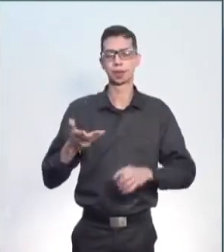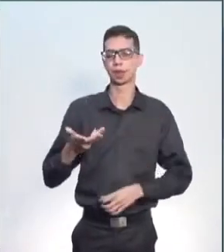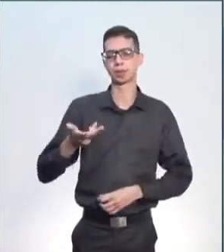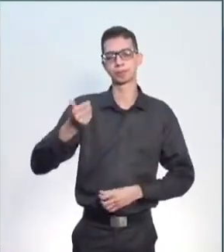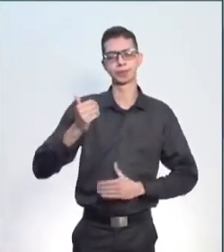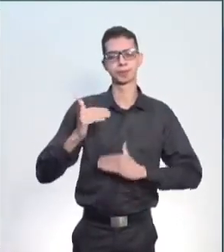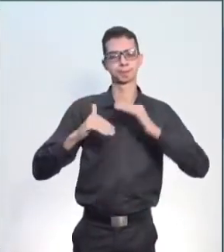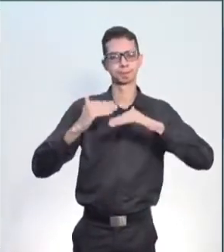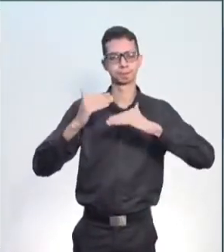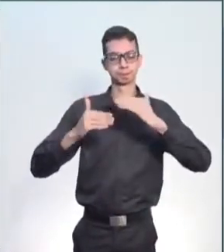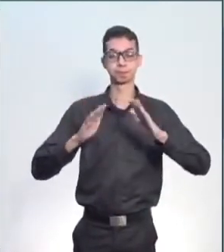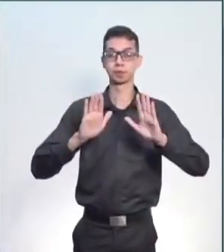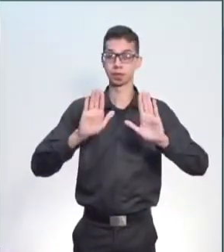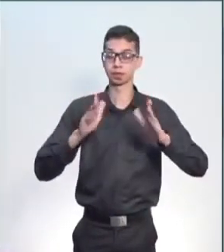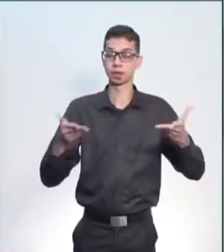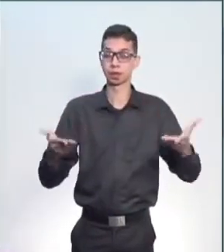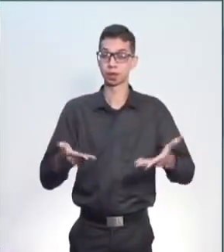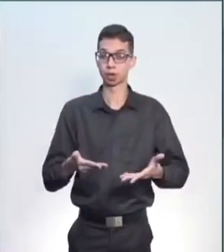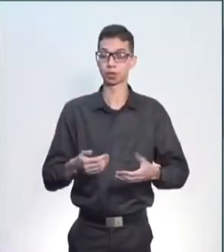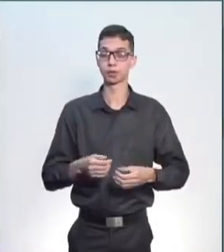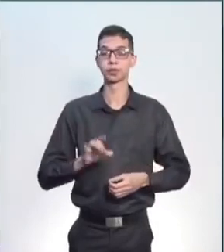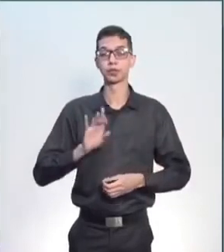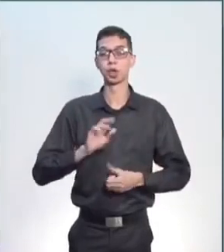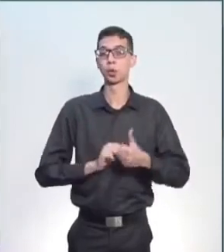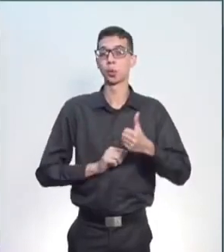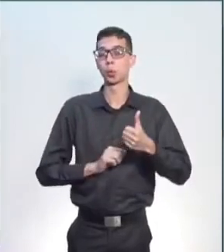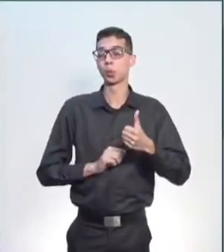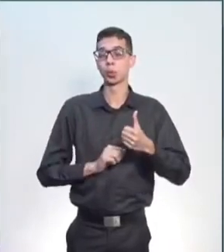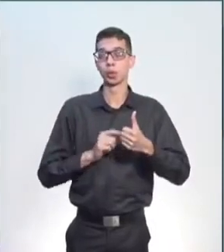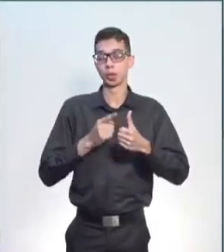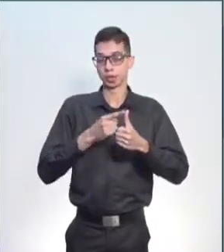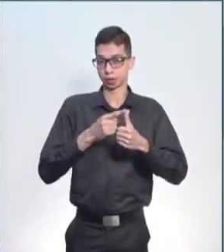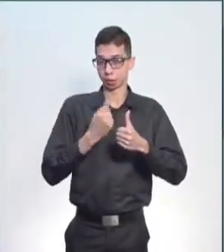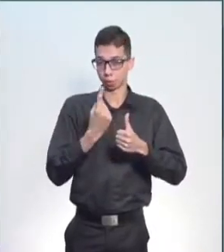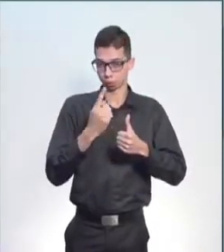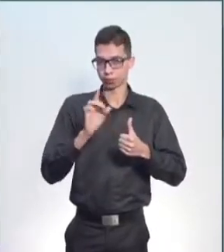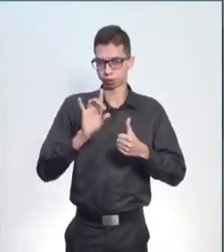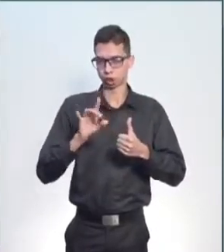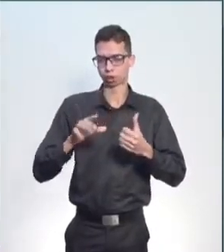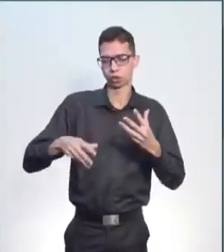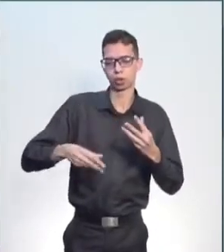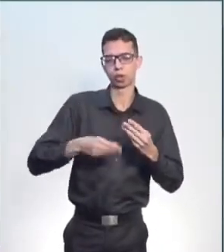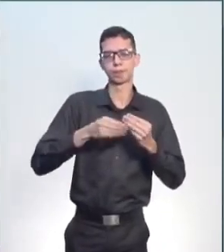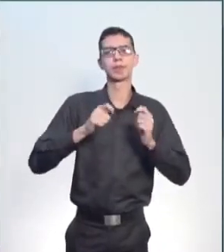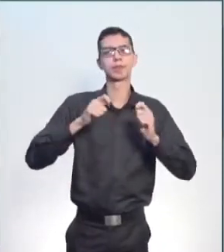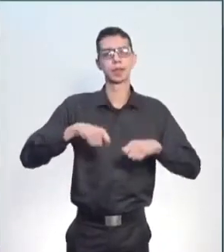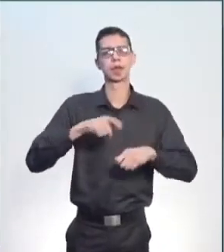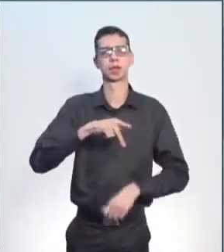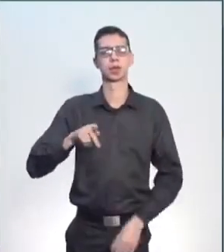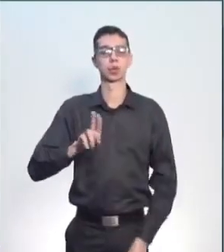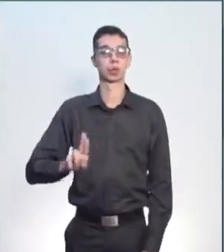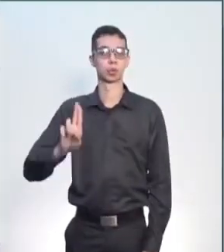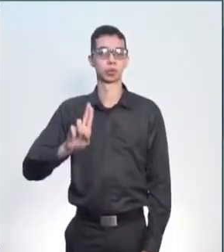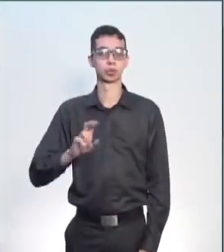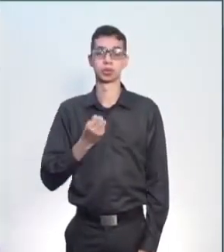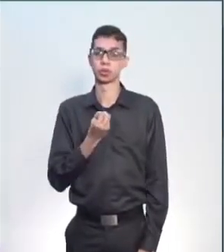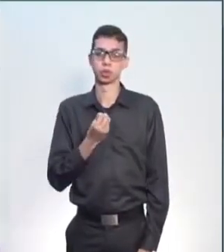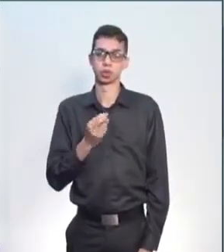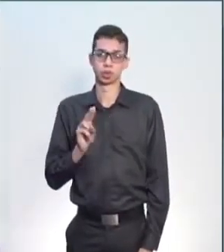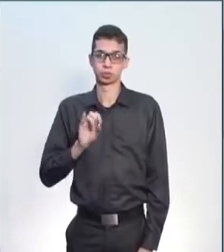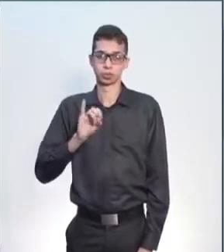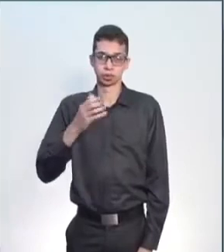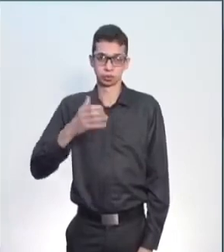Essa é apenas um complemento, né, que o professor pode utilizar ou não, fique a critério dele, dependendo